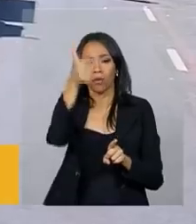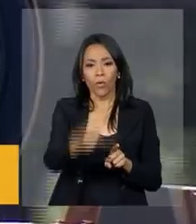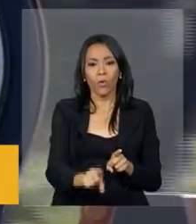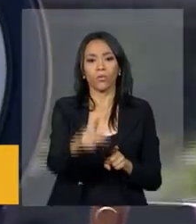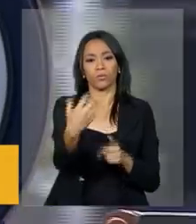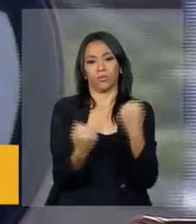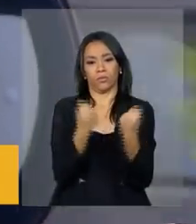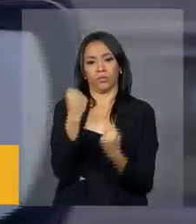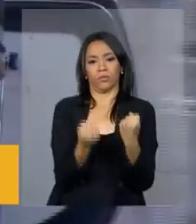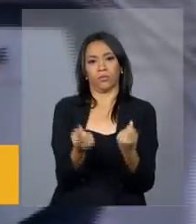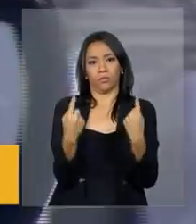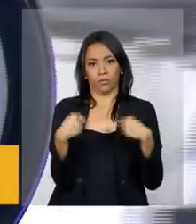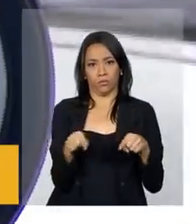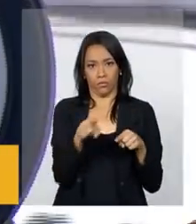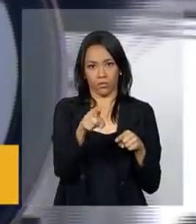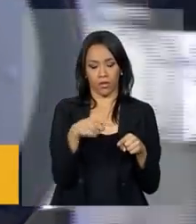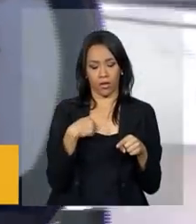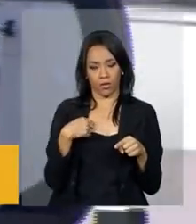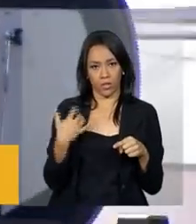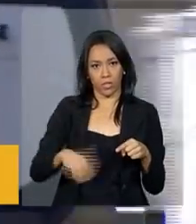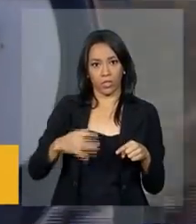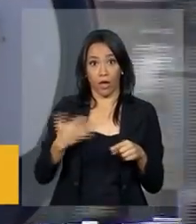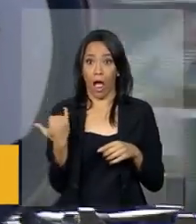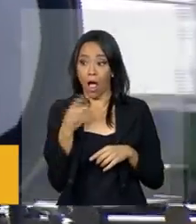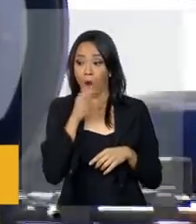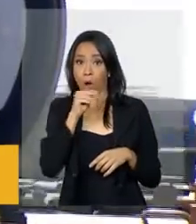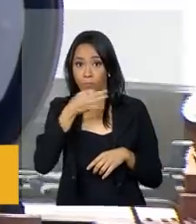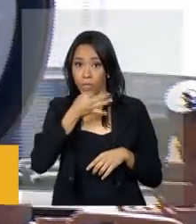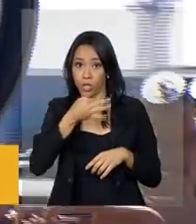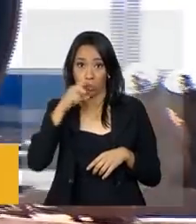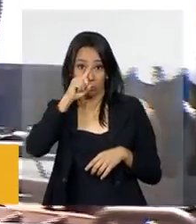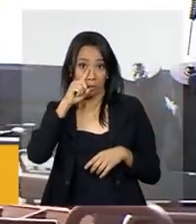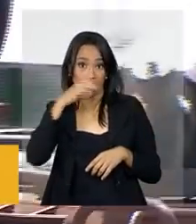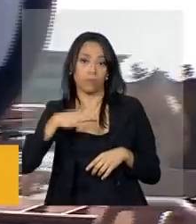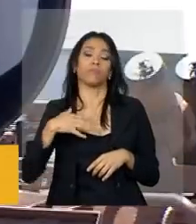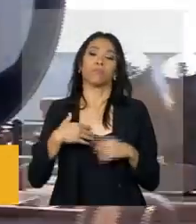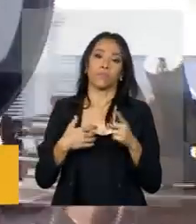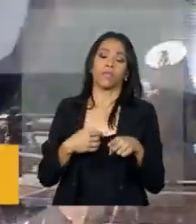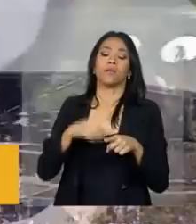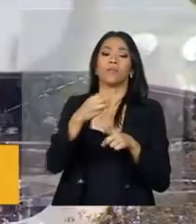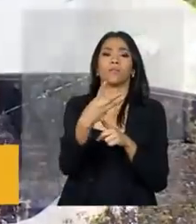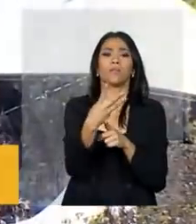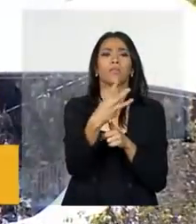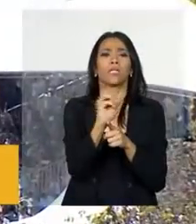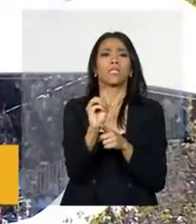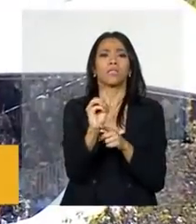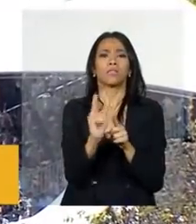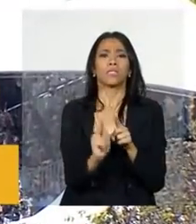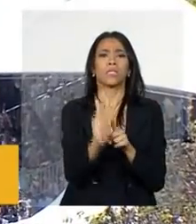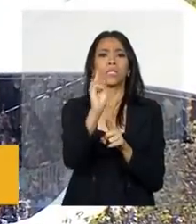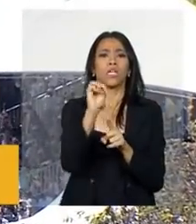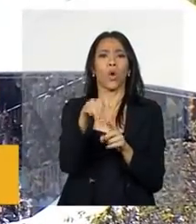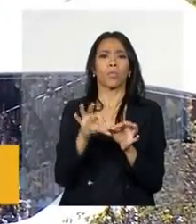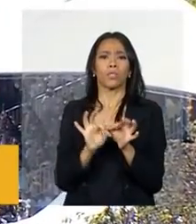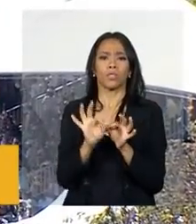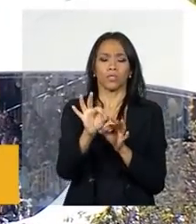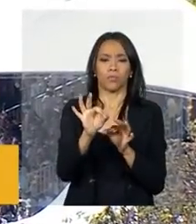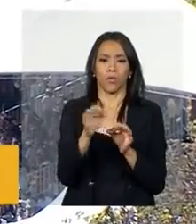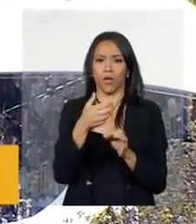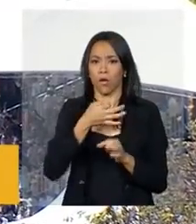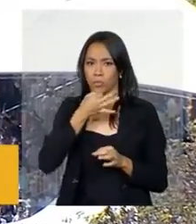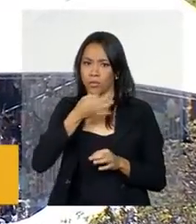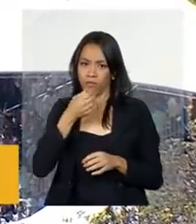cruzeiro. É um poder de ataque bastante grande, sem dúvida, que alcançam 300 quilômetros de distância. Sempre bom ressaltar